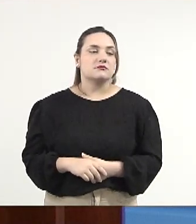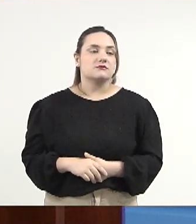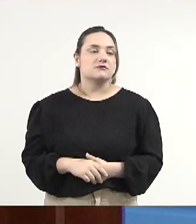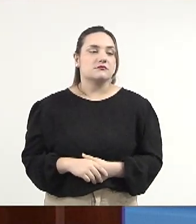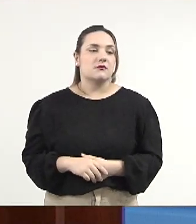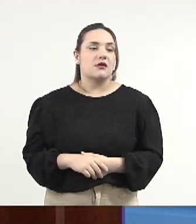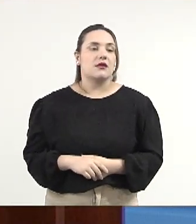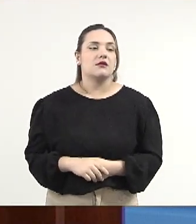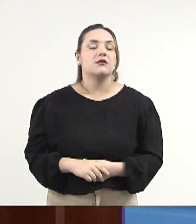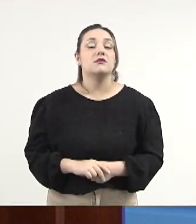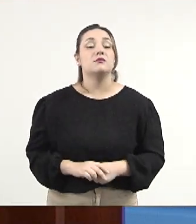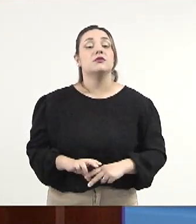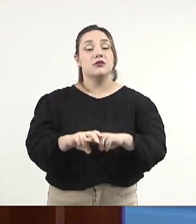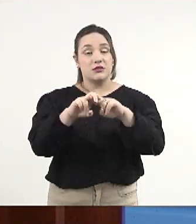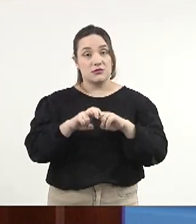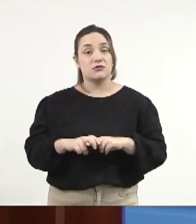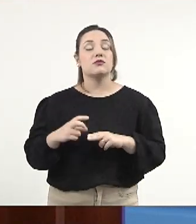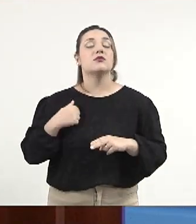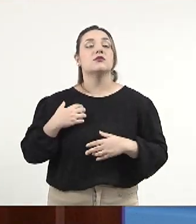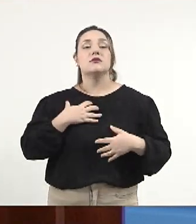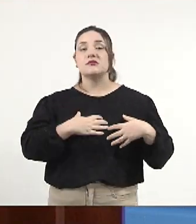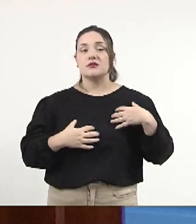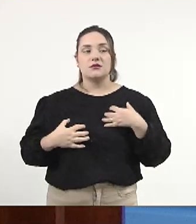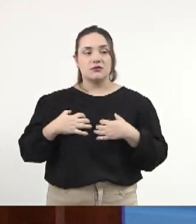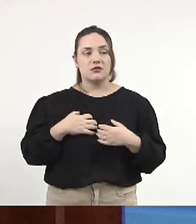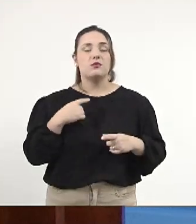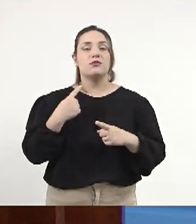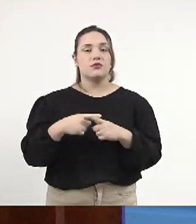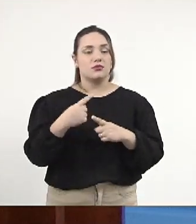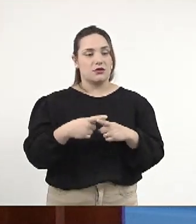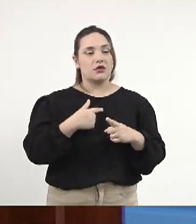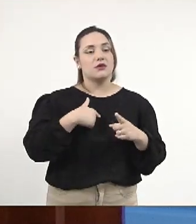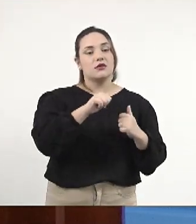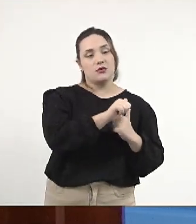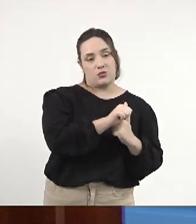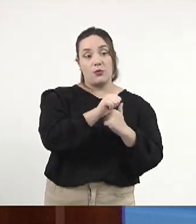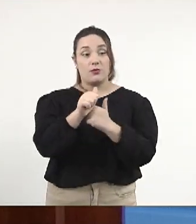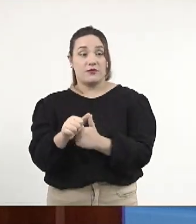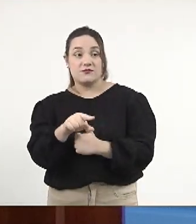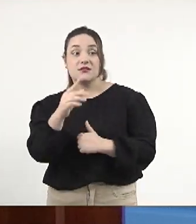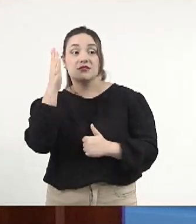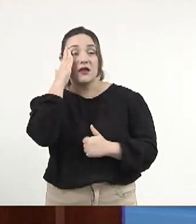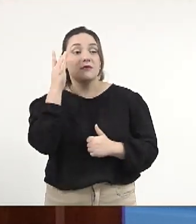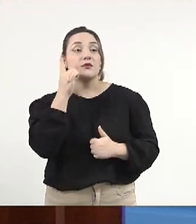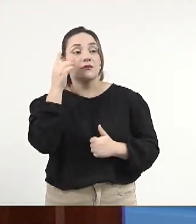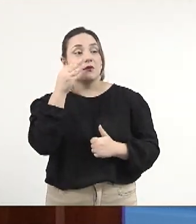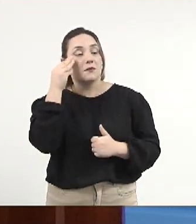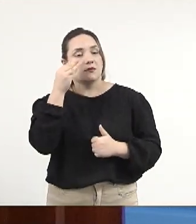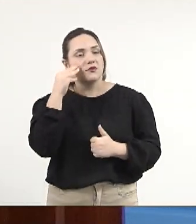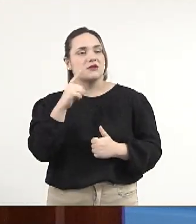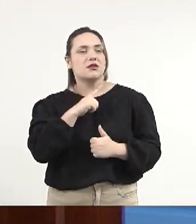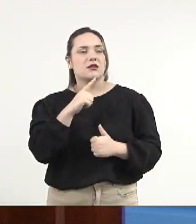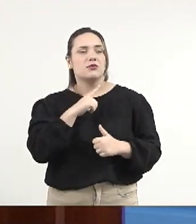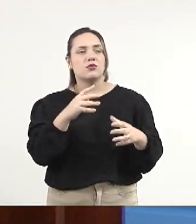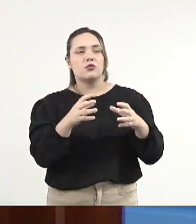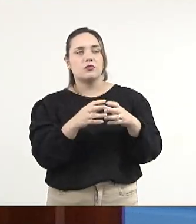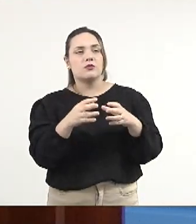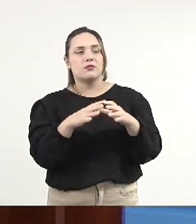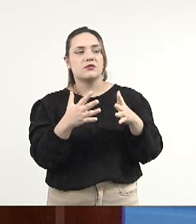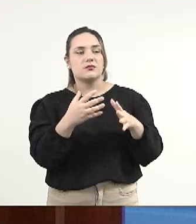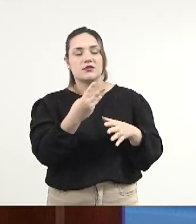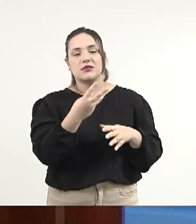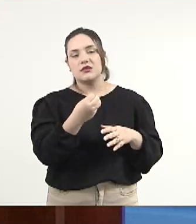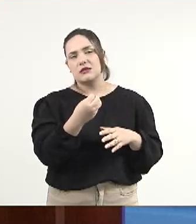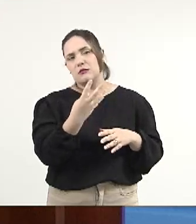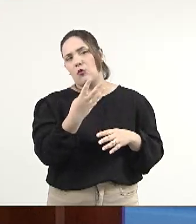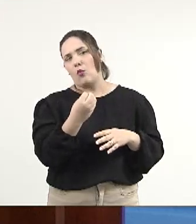E a minha indignação é porque eu acompanho, deputada Mara, um grupo de 30, 40 mães atípicas